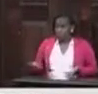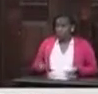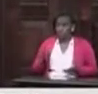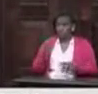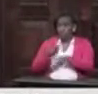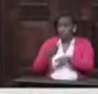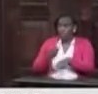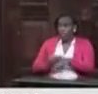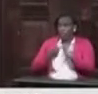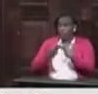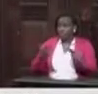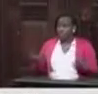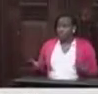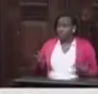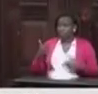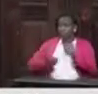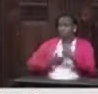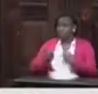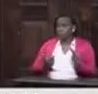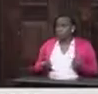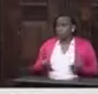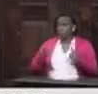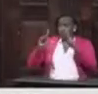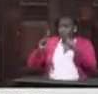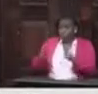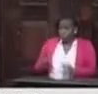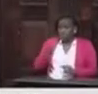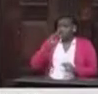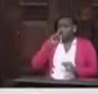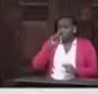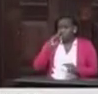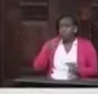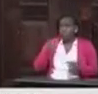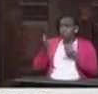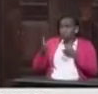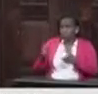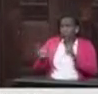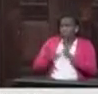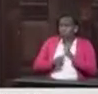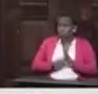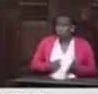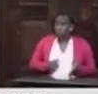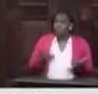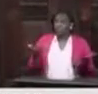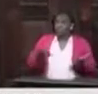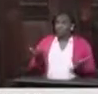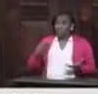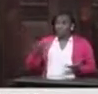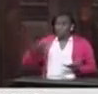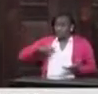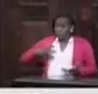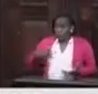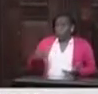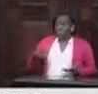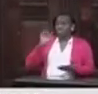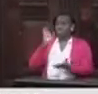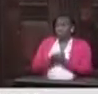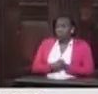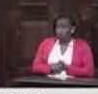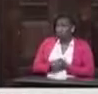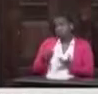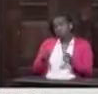premiações relativas à redução dos índices de criminalidade. E agora, os seus filhos e a sua esposa ou a